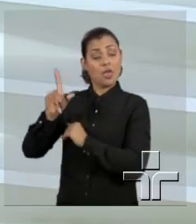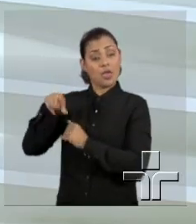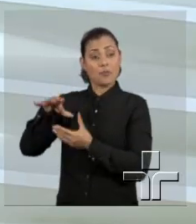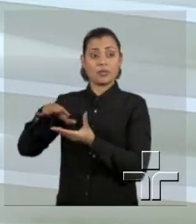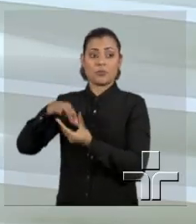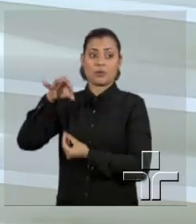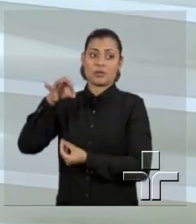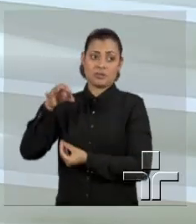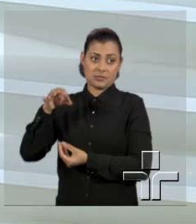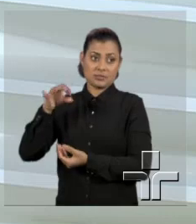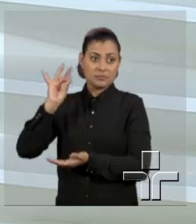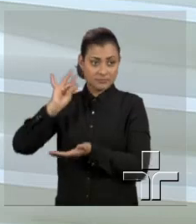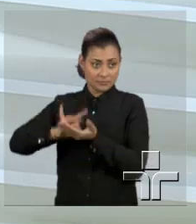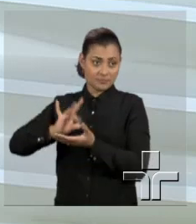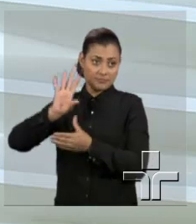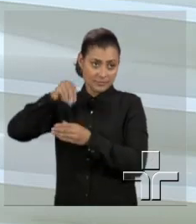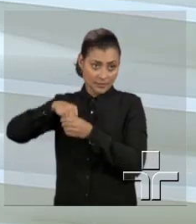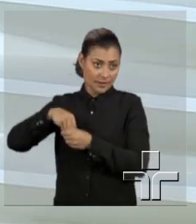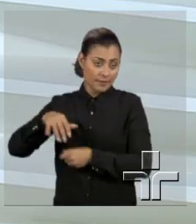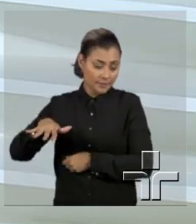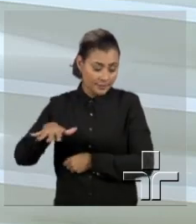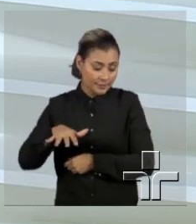direta, interna corporis,